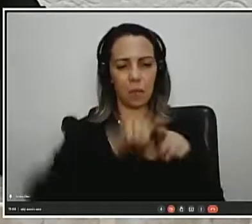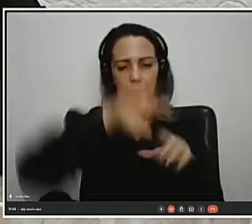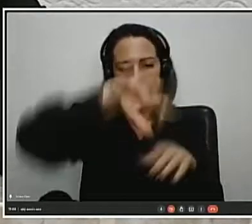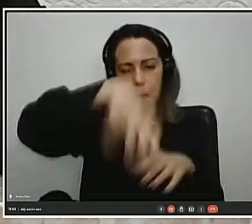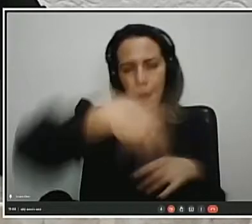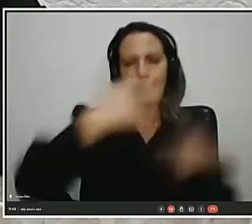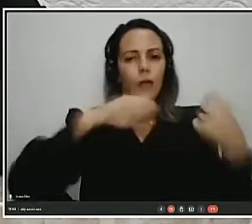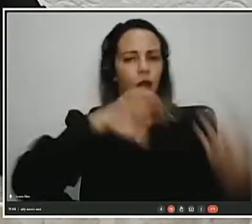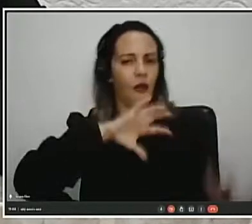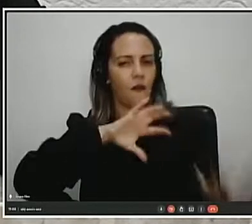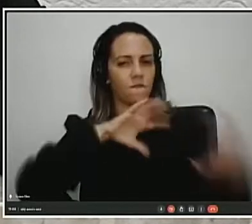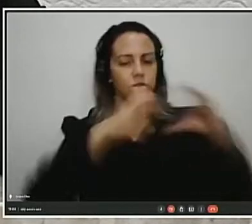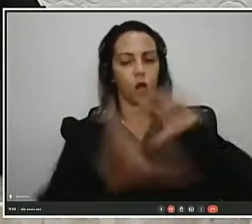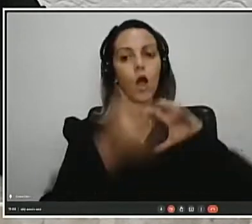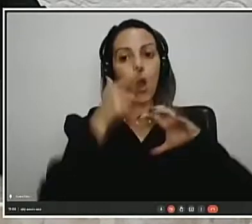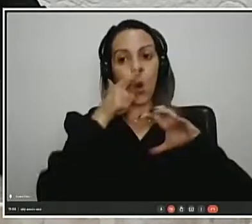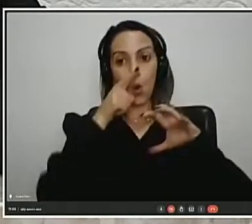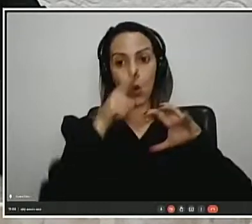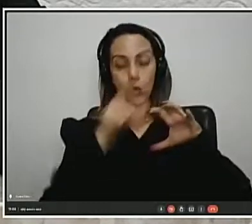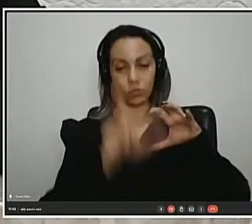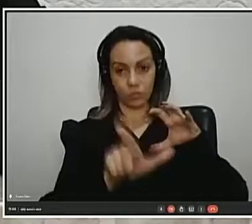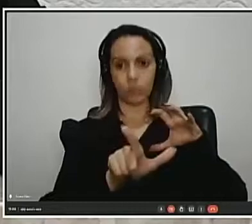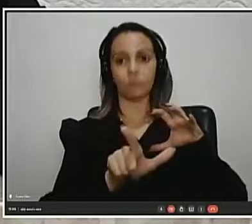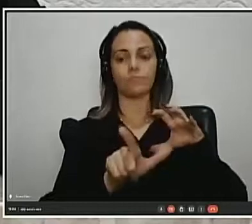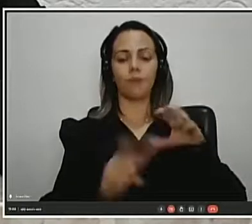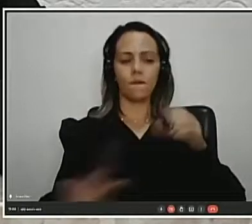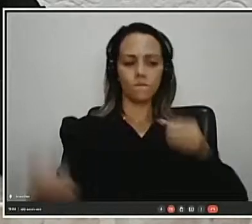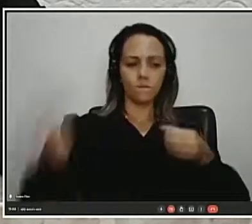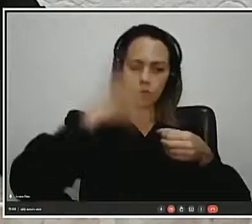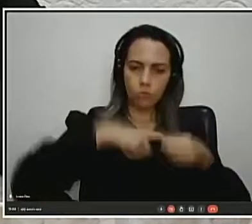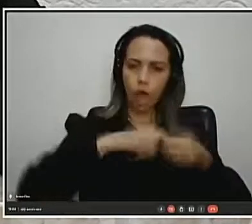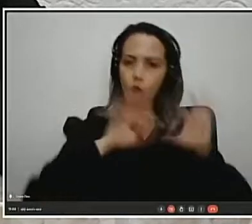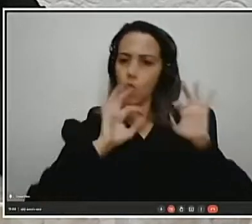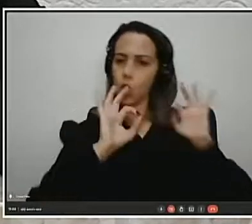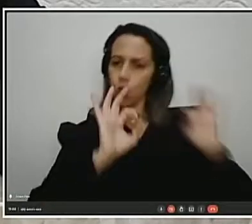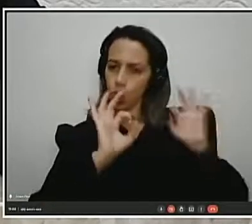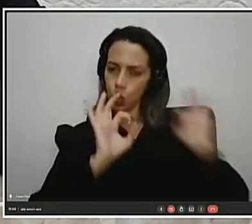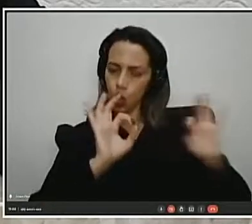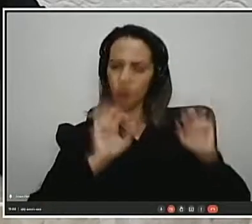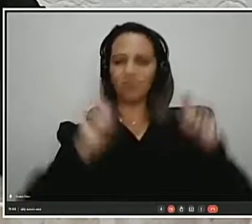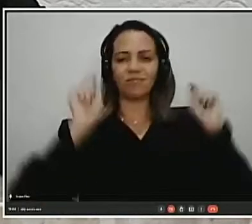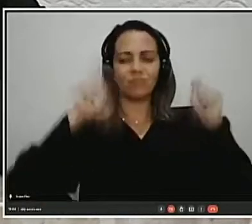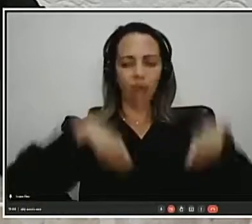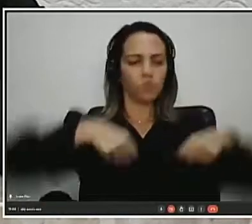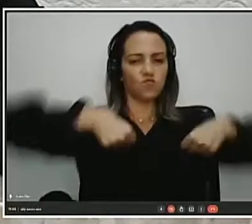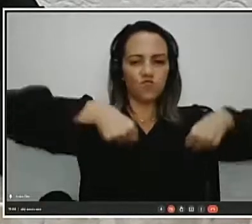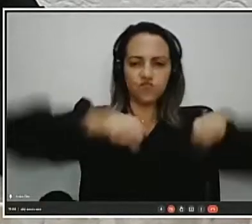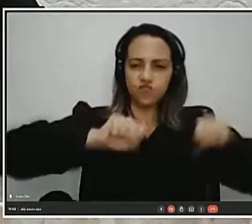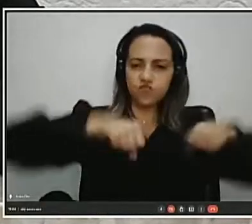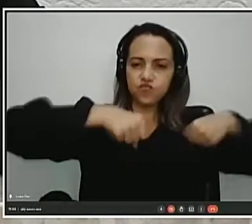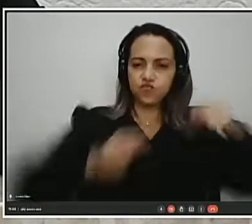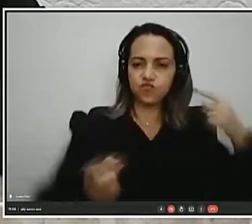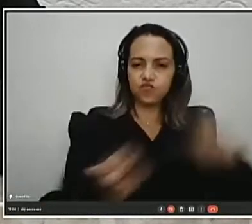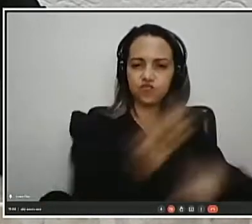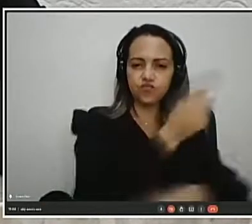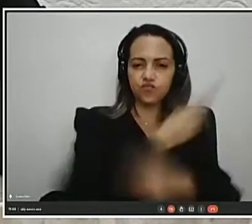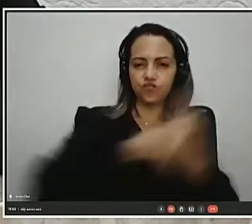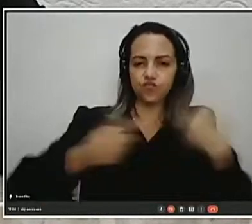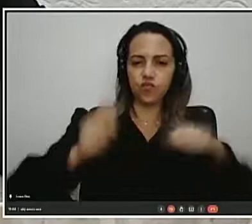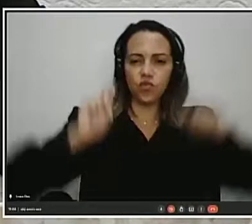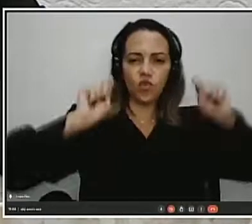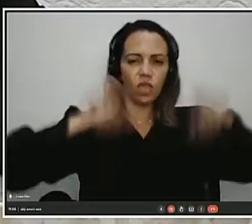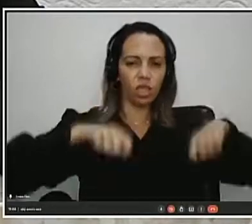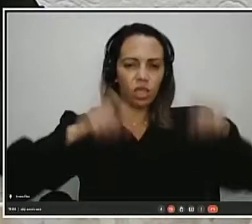revitalização poderá torná-la novamente atrativa à realização de corridas, fomentando